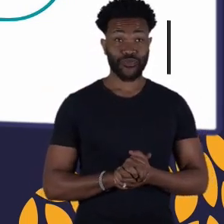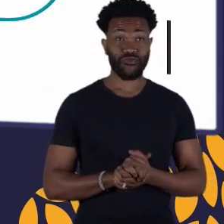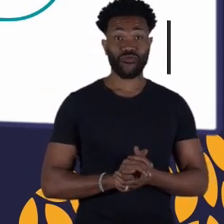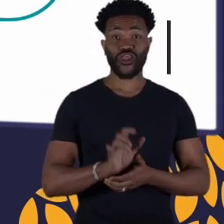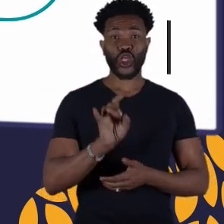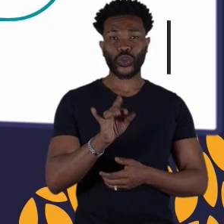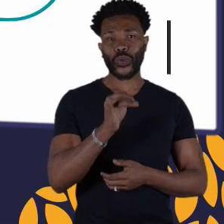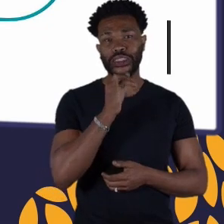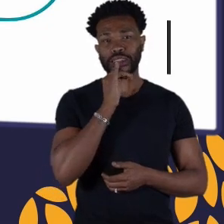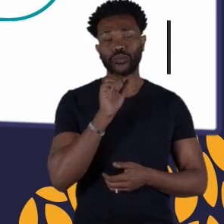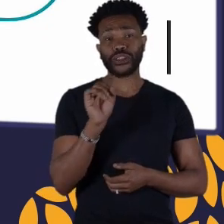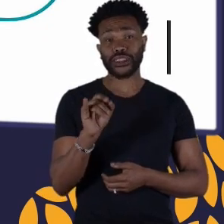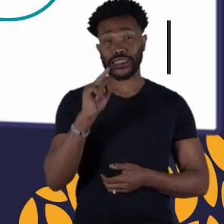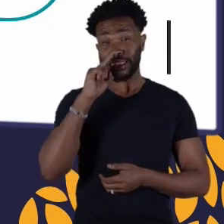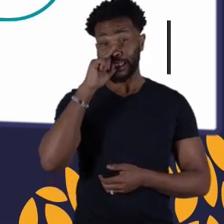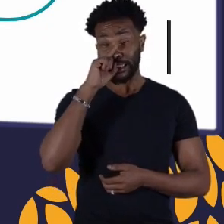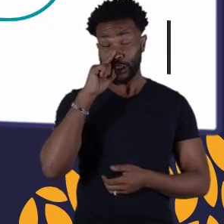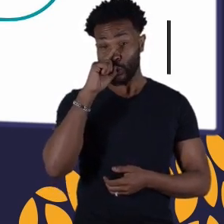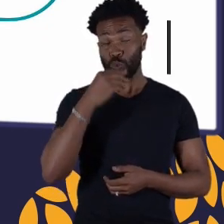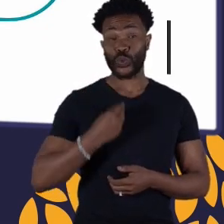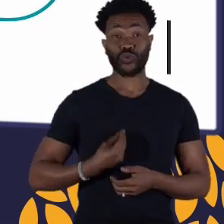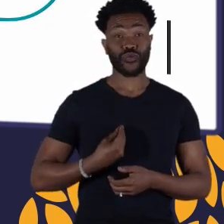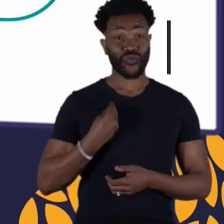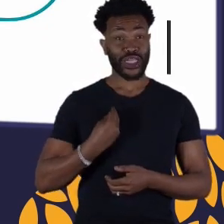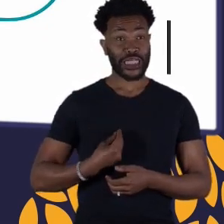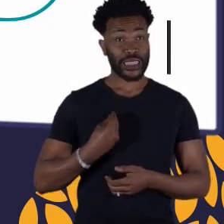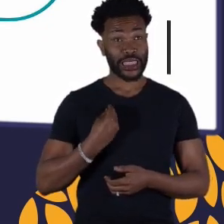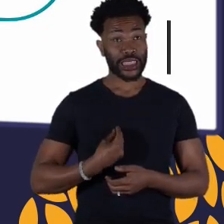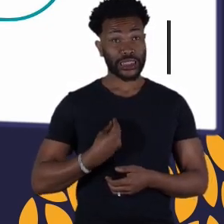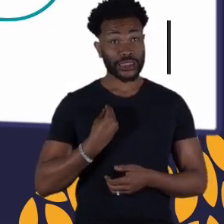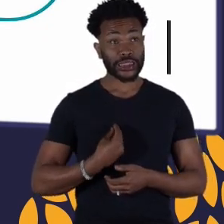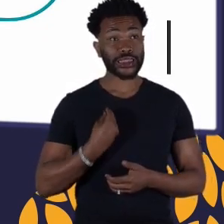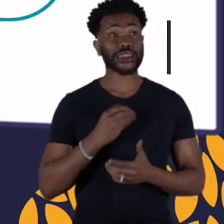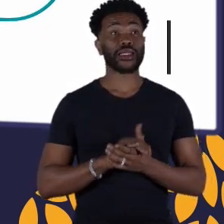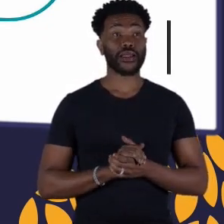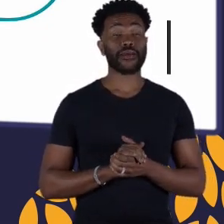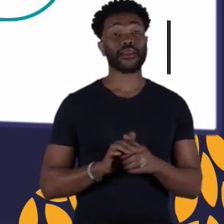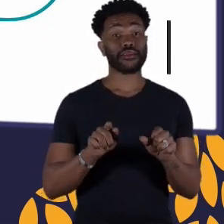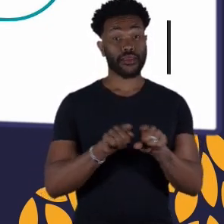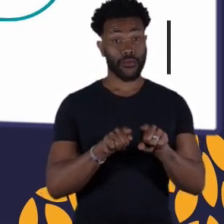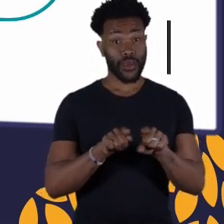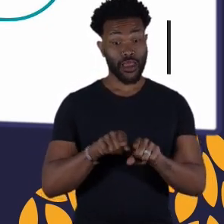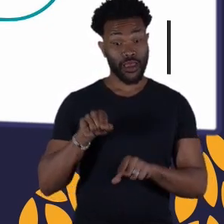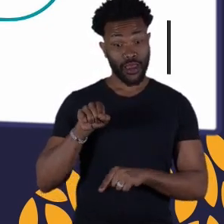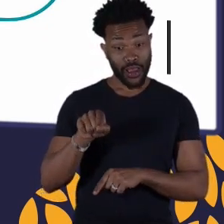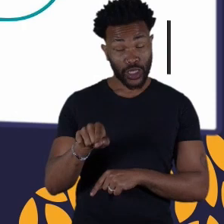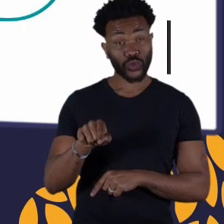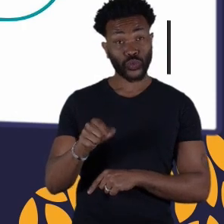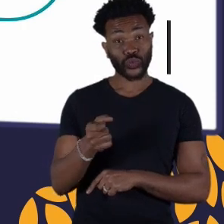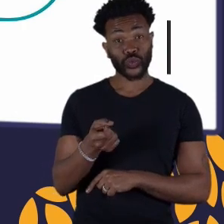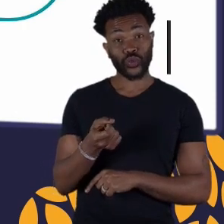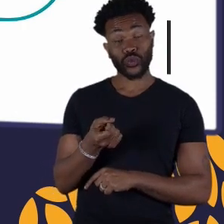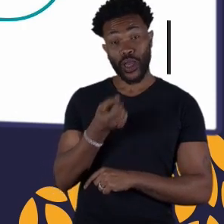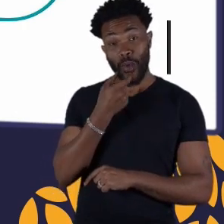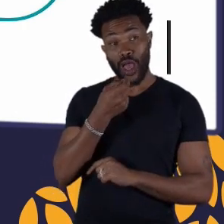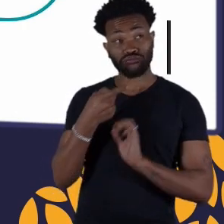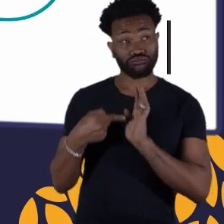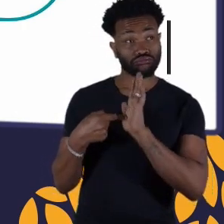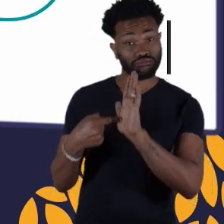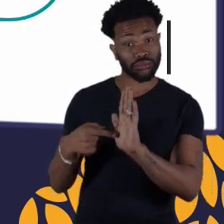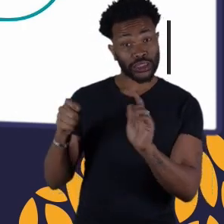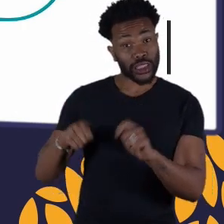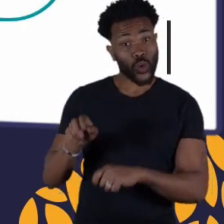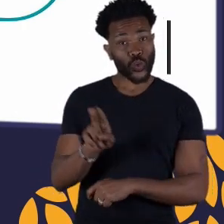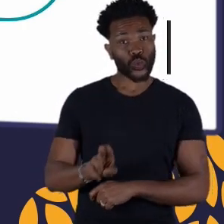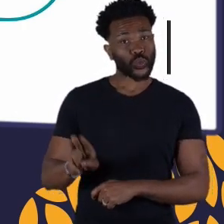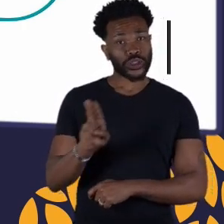Somente se um risco de vida, um teratogênico será indicado. Mas